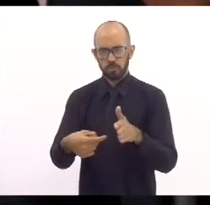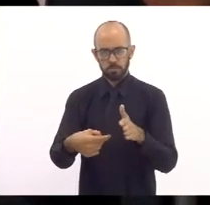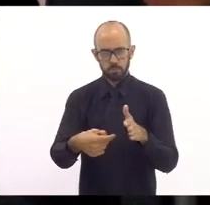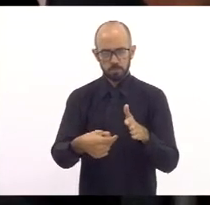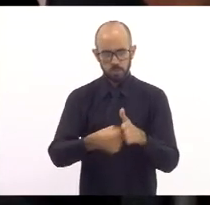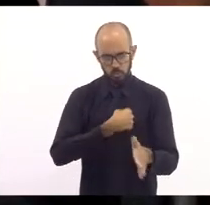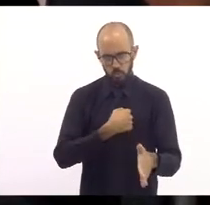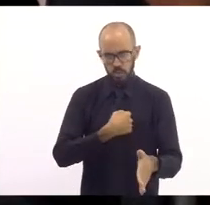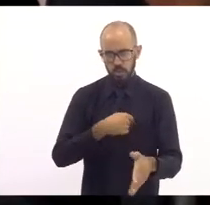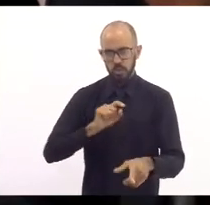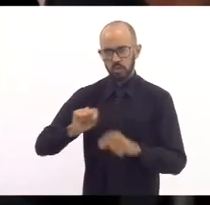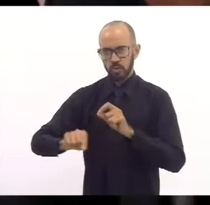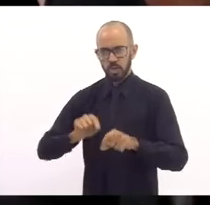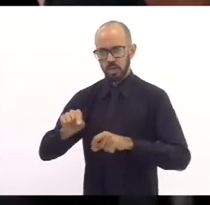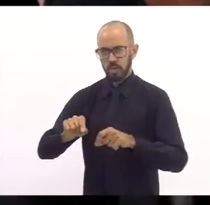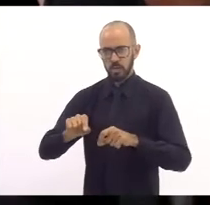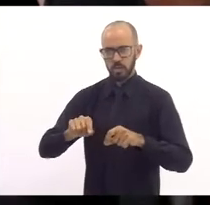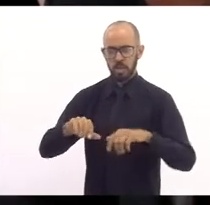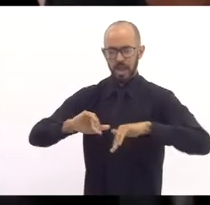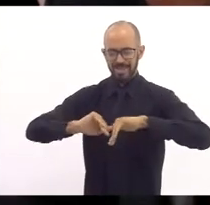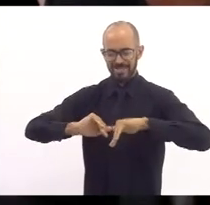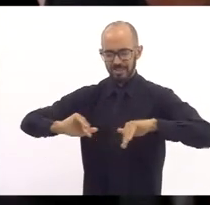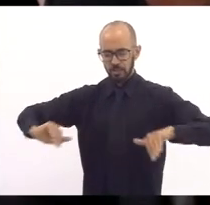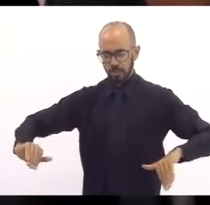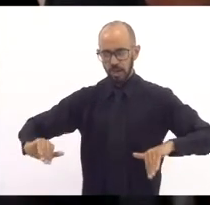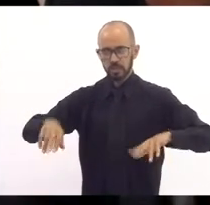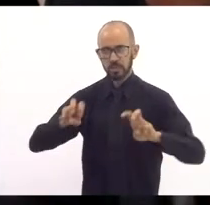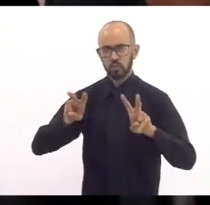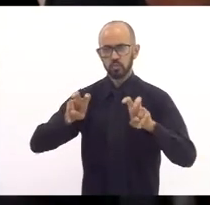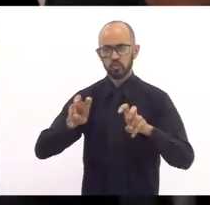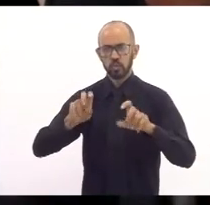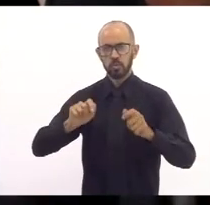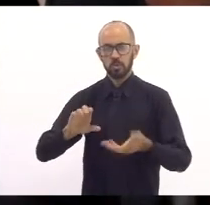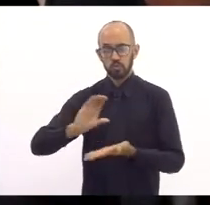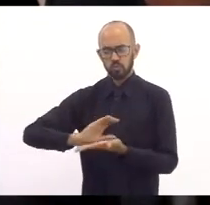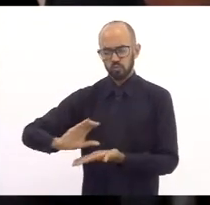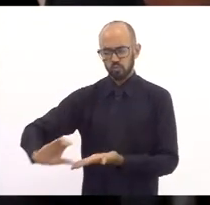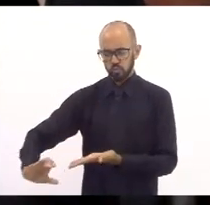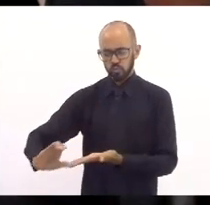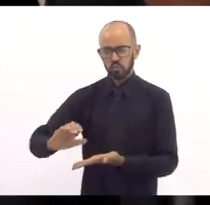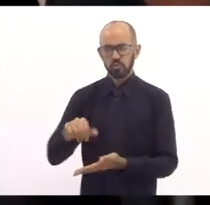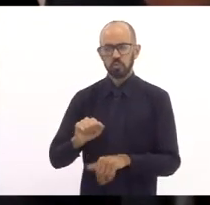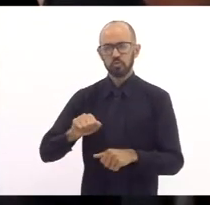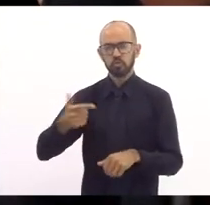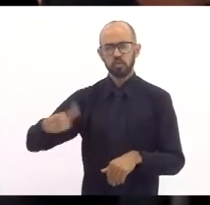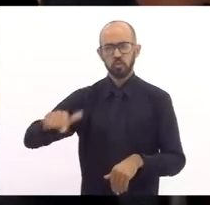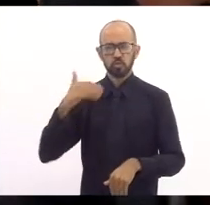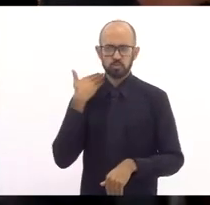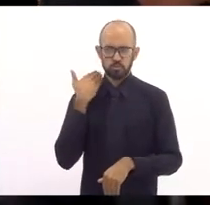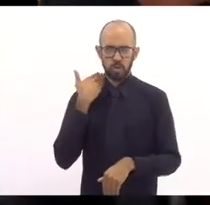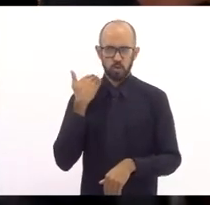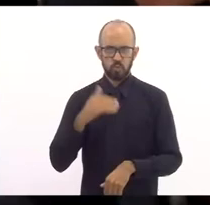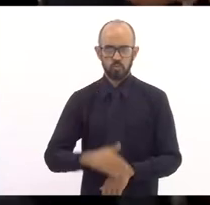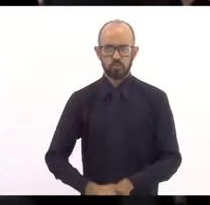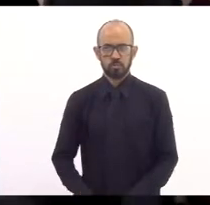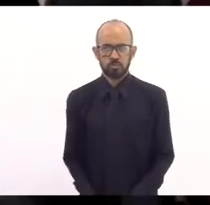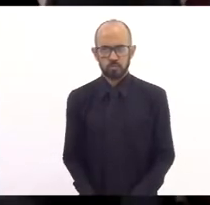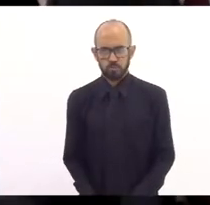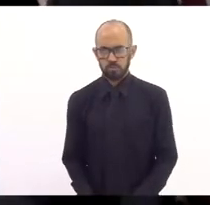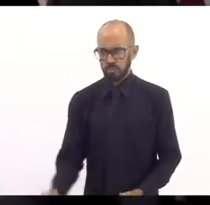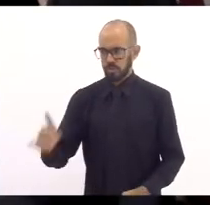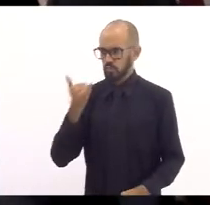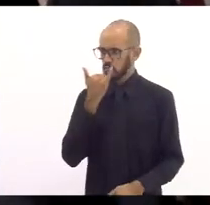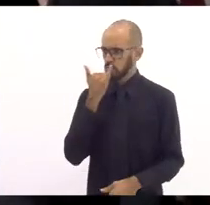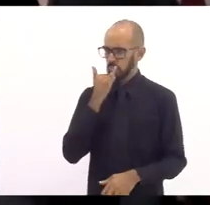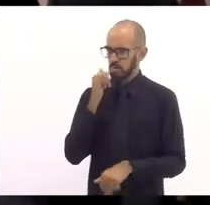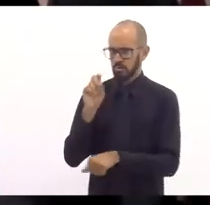aqui, programas de segregação em relação a recursos que venham de fora. Só um instantinho, só